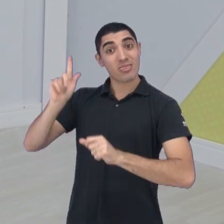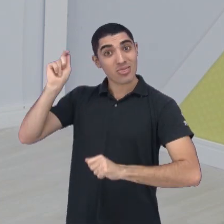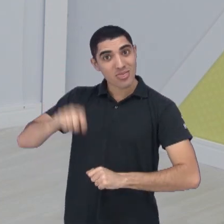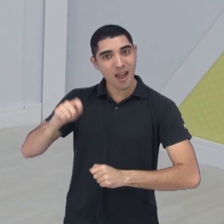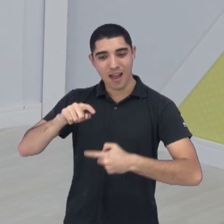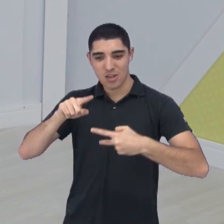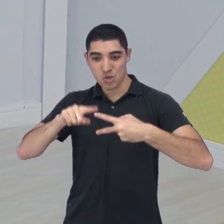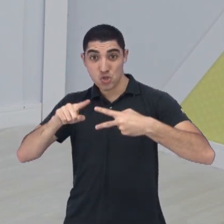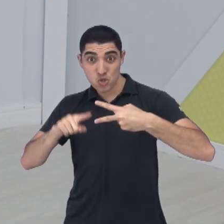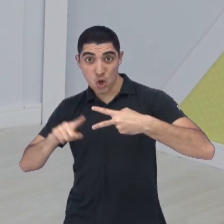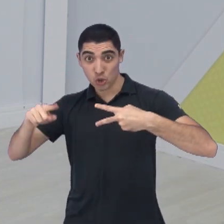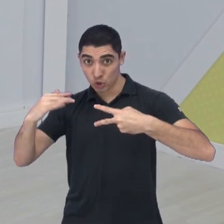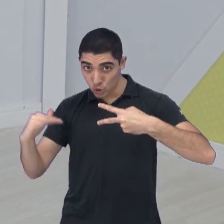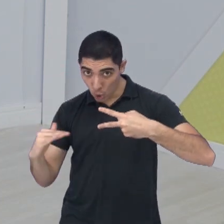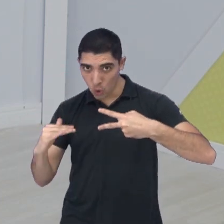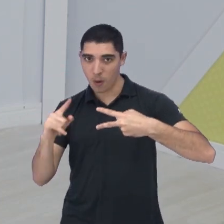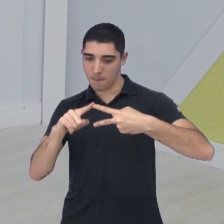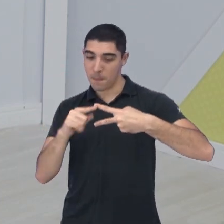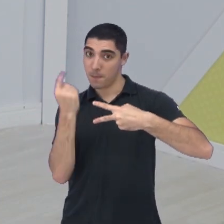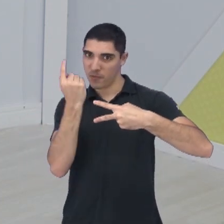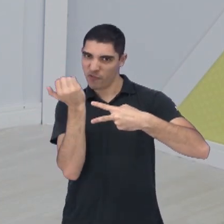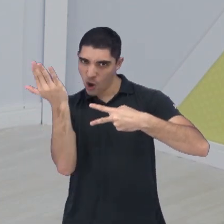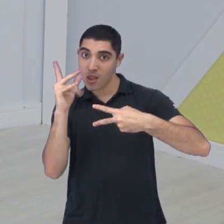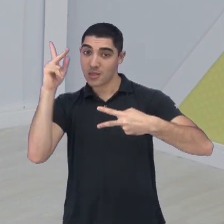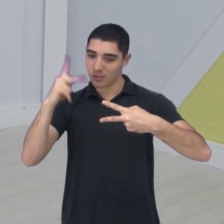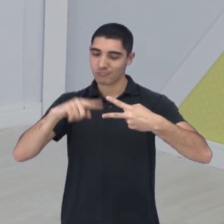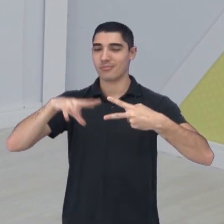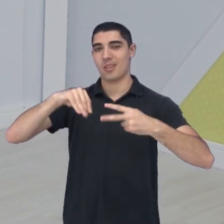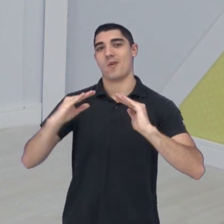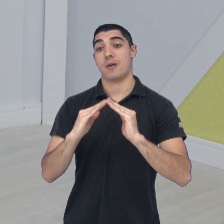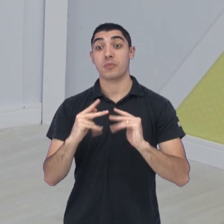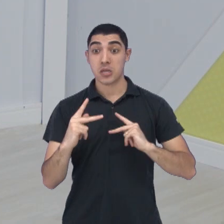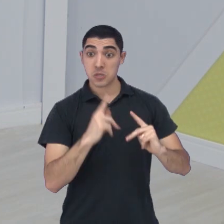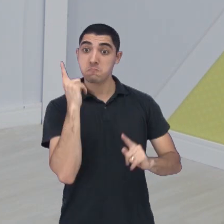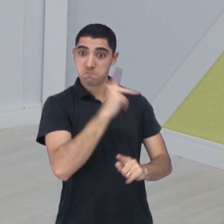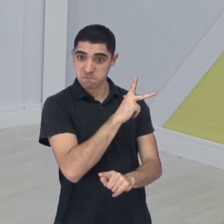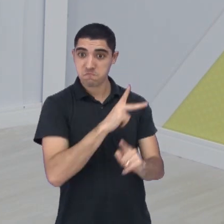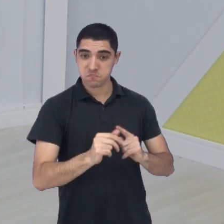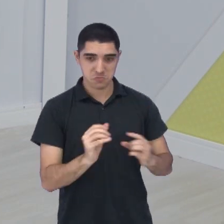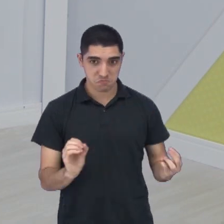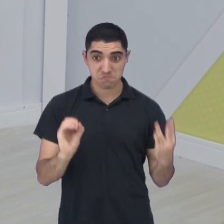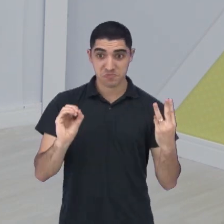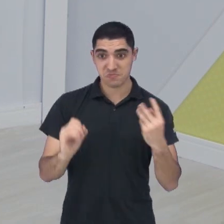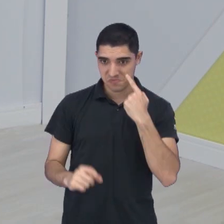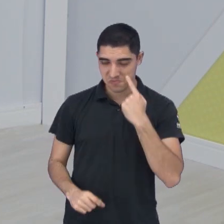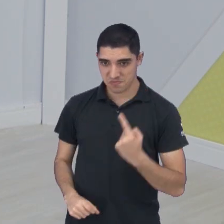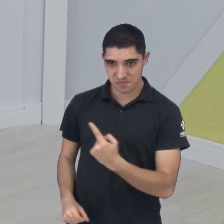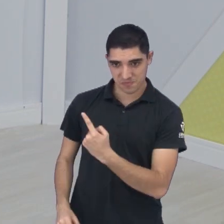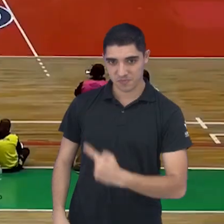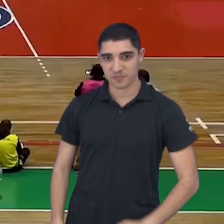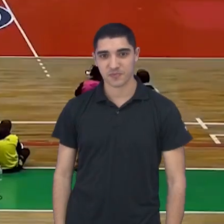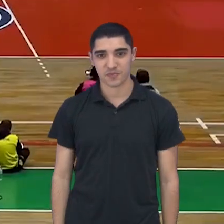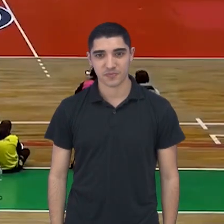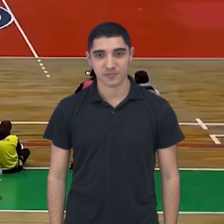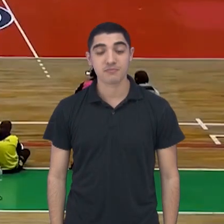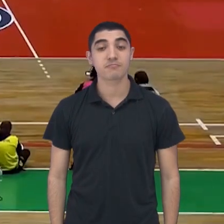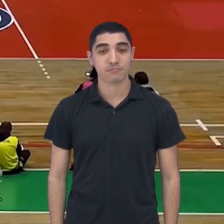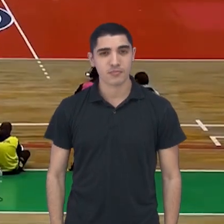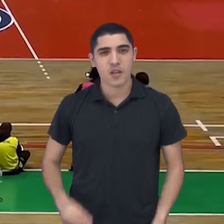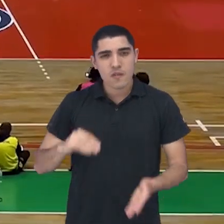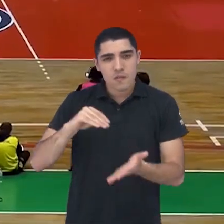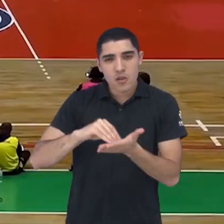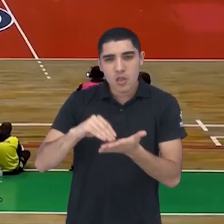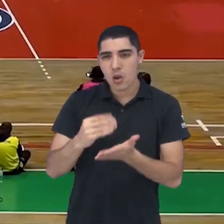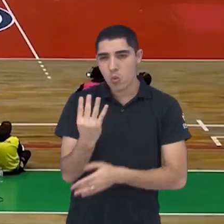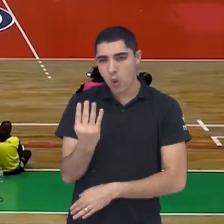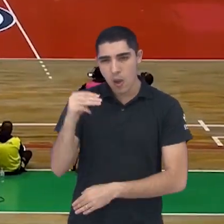fez a sua parte e venceu por 3-0 lá em Santa Catarina. Matheus, vamos ver os gols, solta aí. Restando um pouco mais de 4